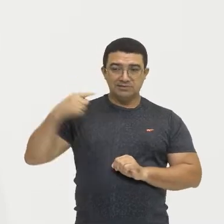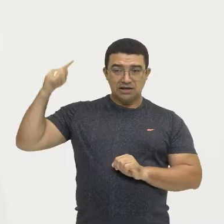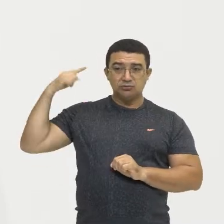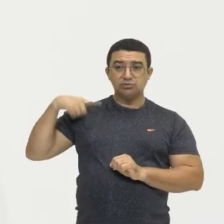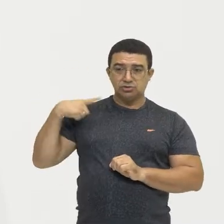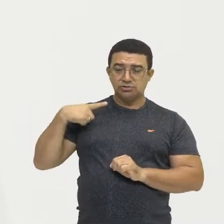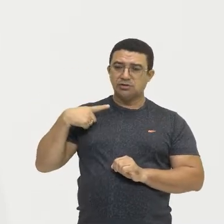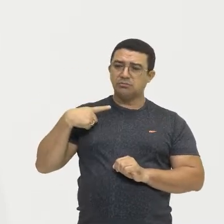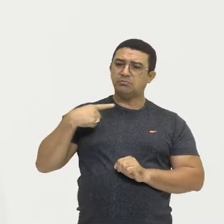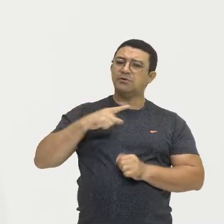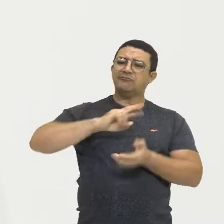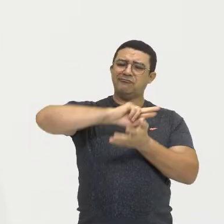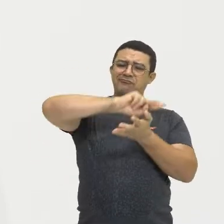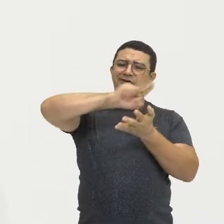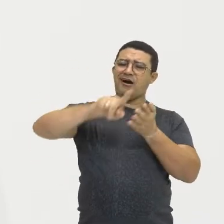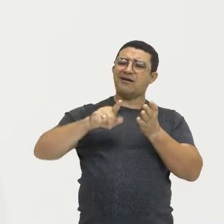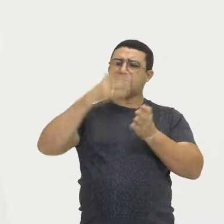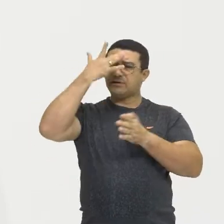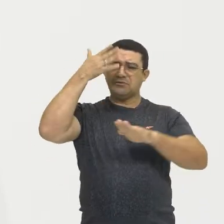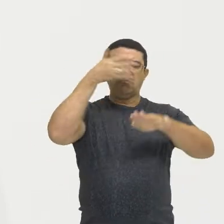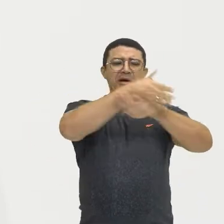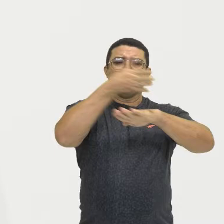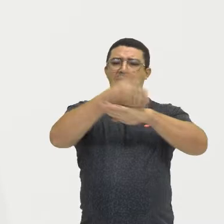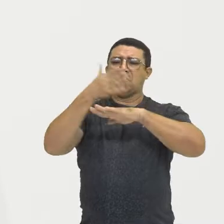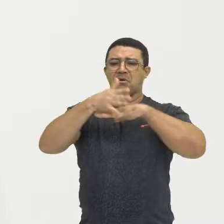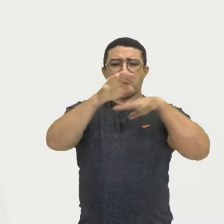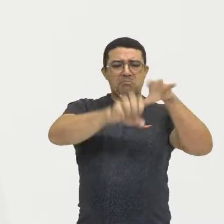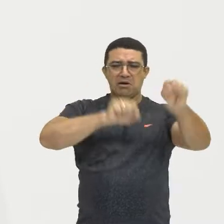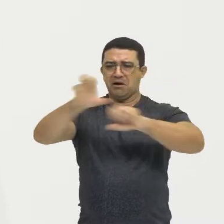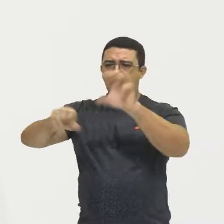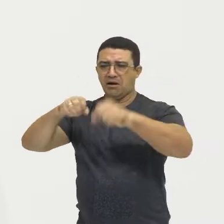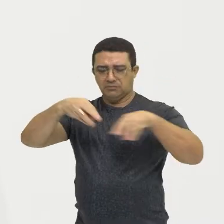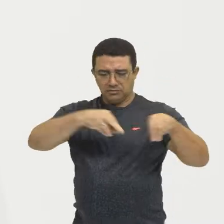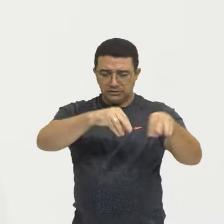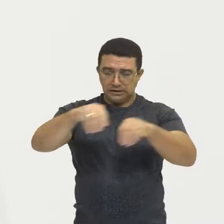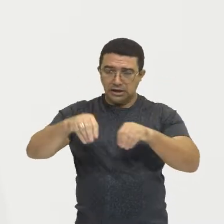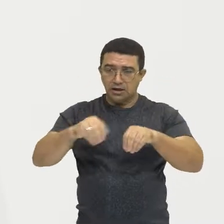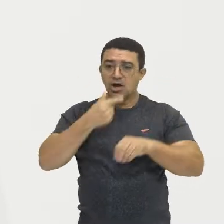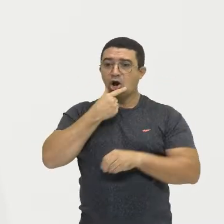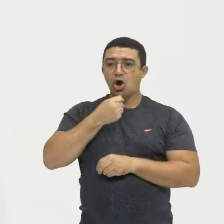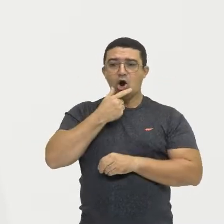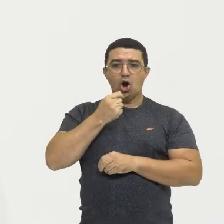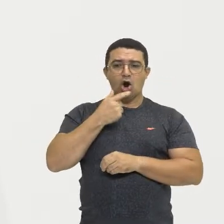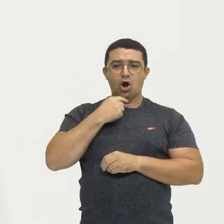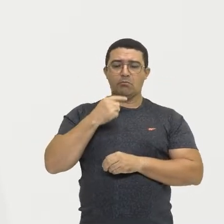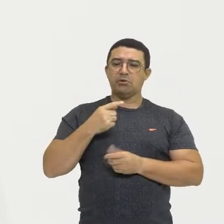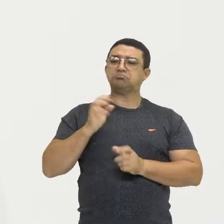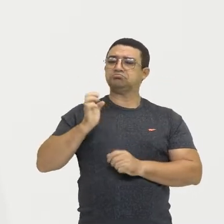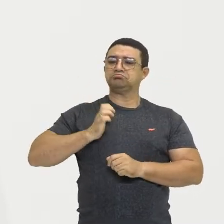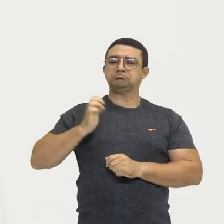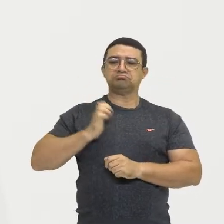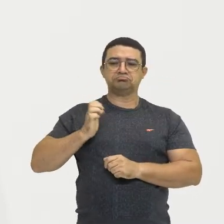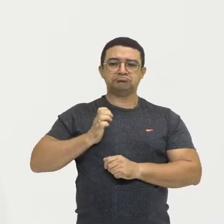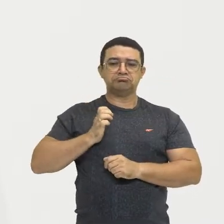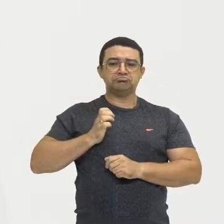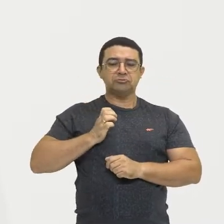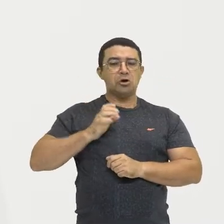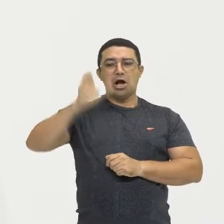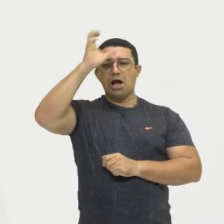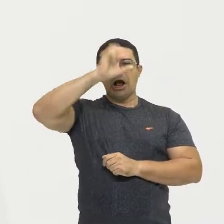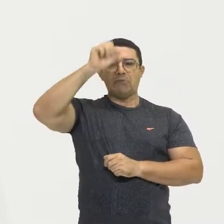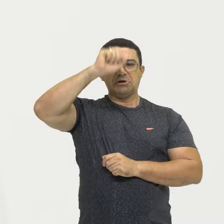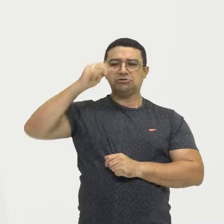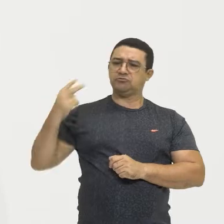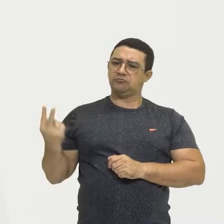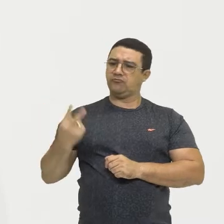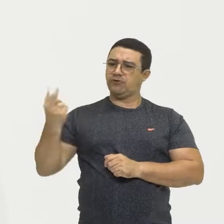invasões naquela época, né? Então, eles aprendiam valores E esses valores orientavam,